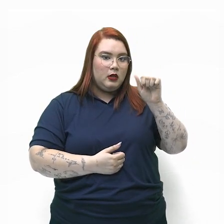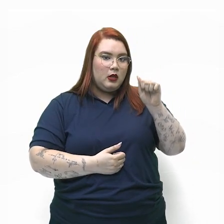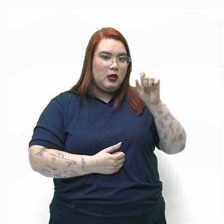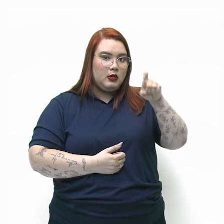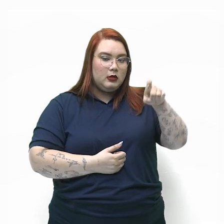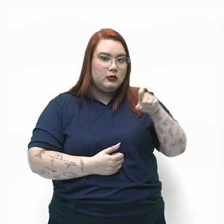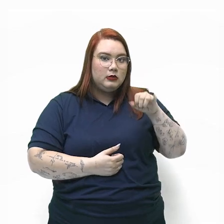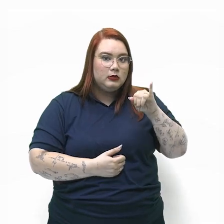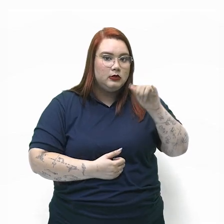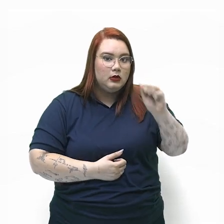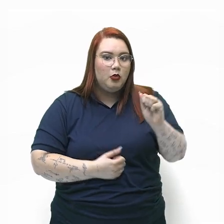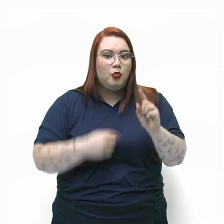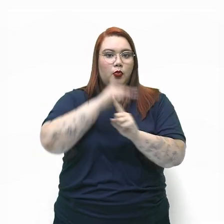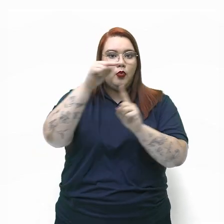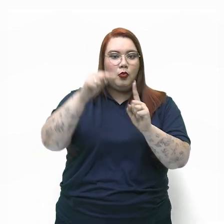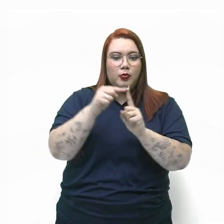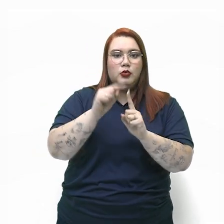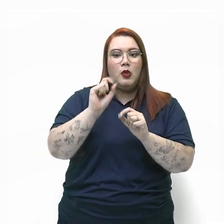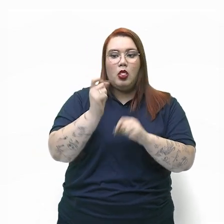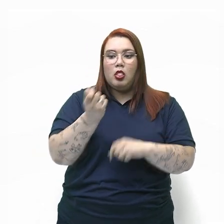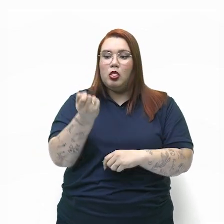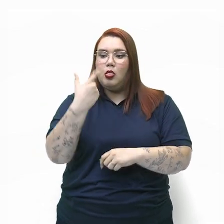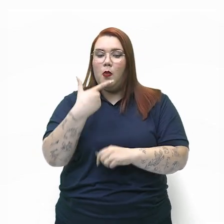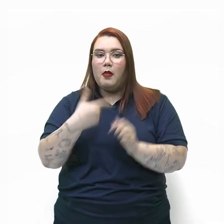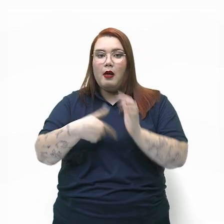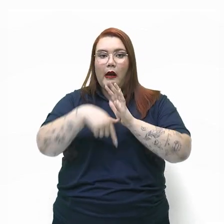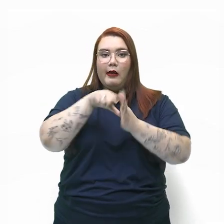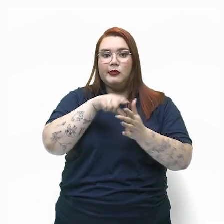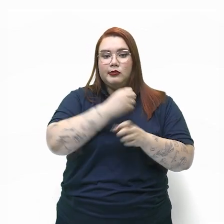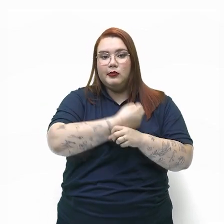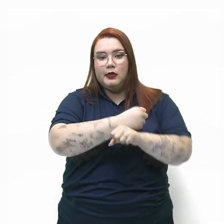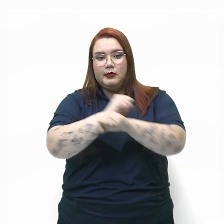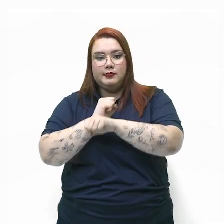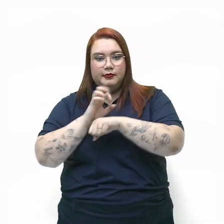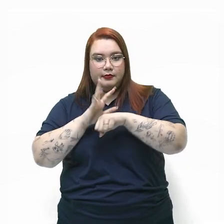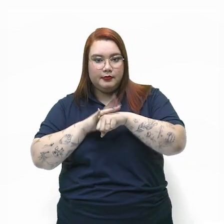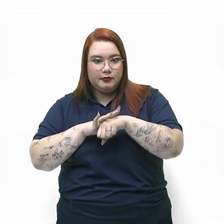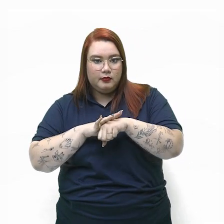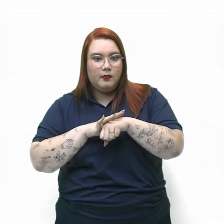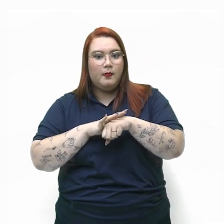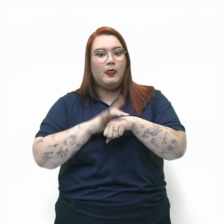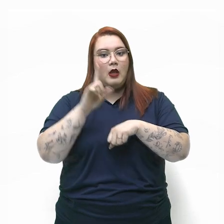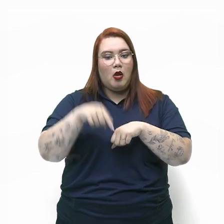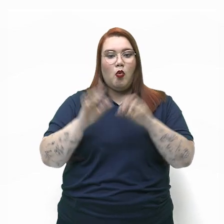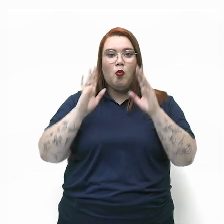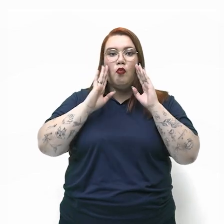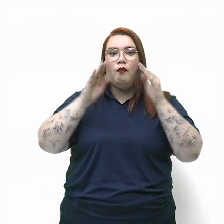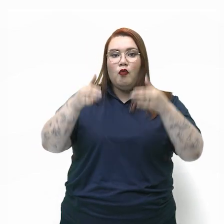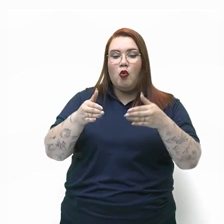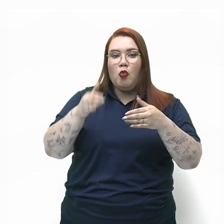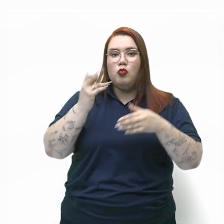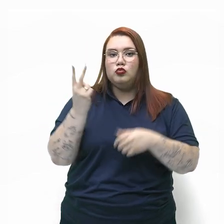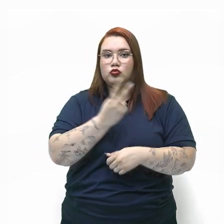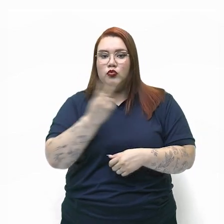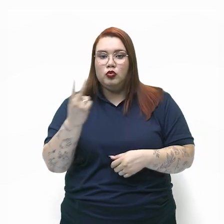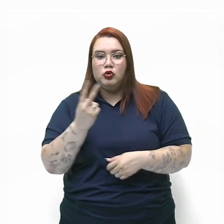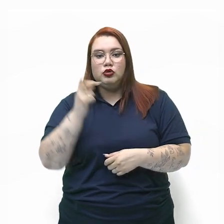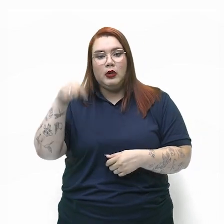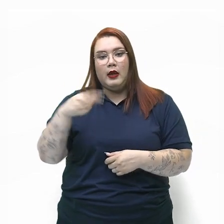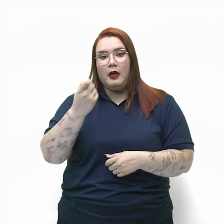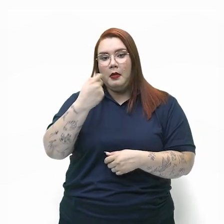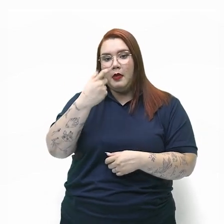ali o objetivo de prevenir a doença. Então, PrEP e PEP são para pessoas que não